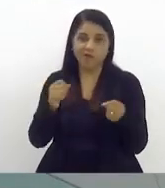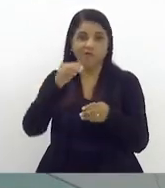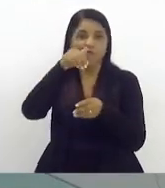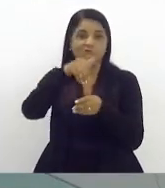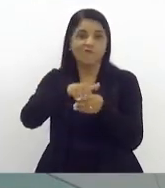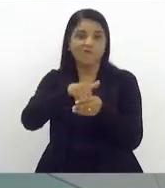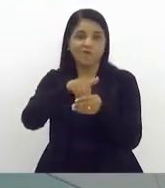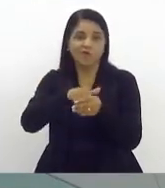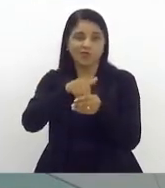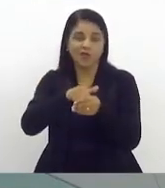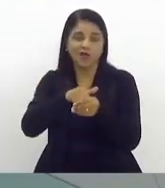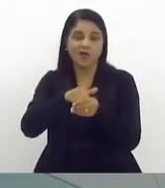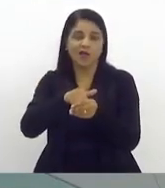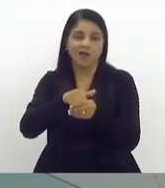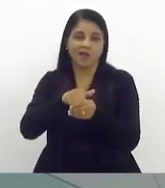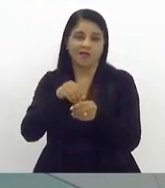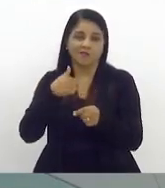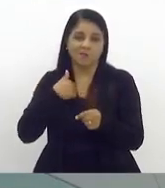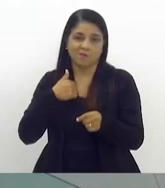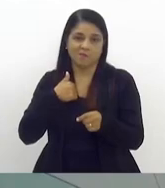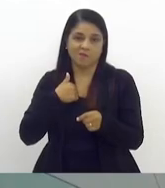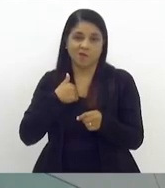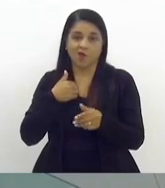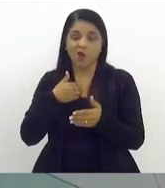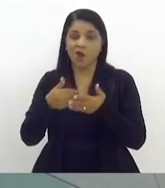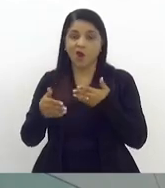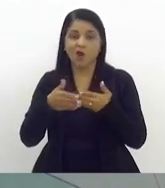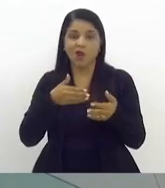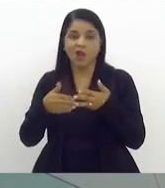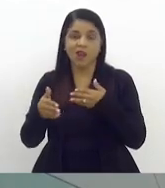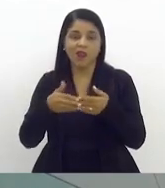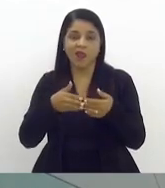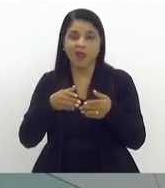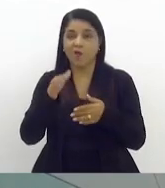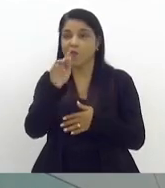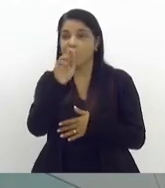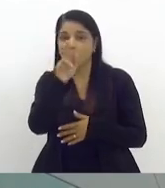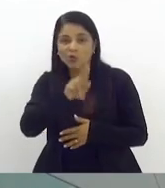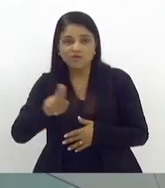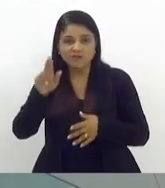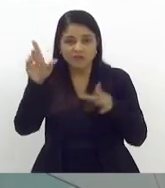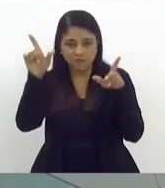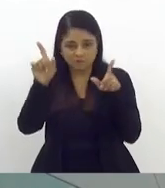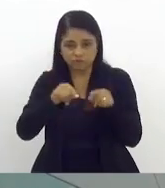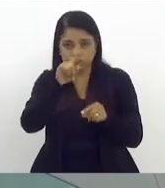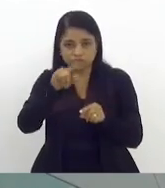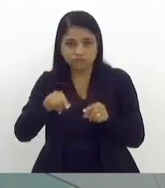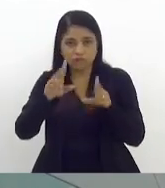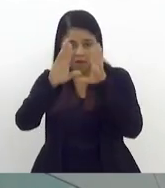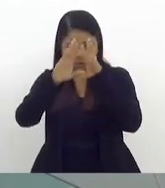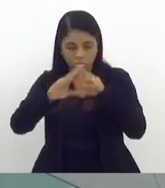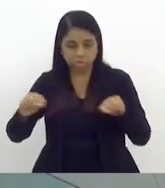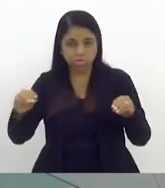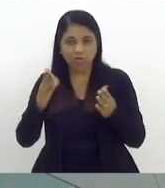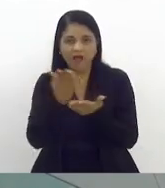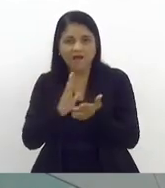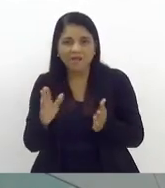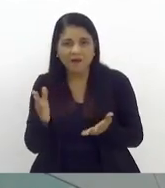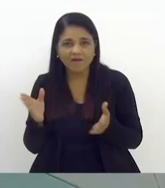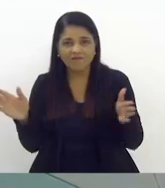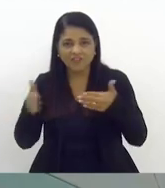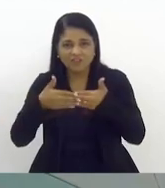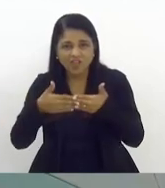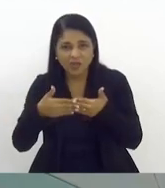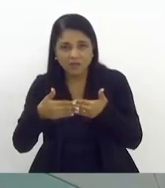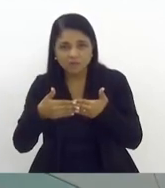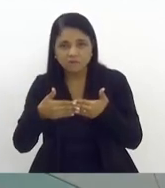favor de extensão de qualquer universidade. Perfeito. Eu me filiei ao seu entendimento, sabiamente. Que bom. Mas eu estou só dizendo isso, porque